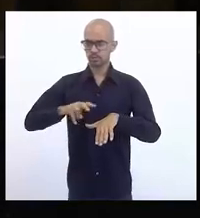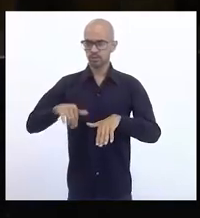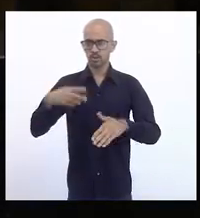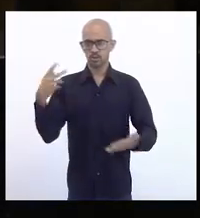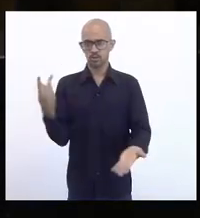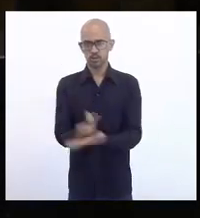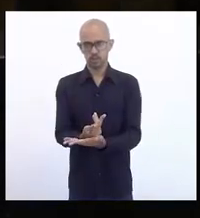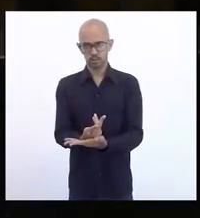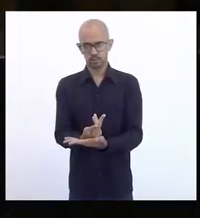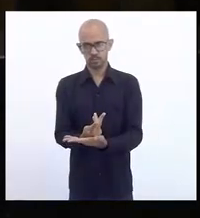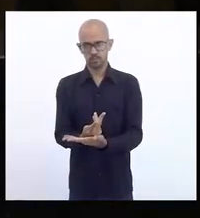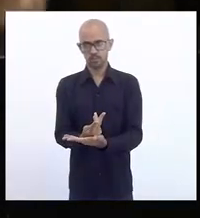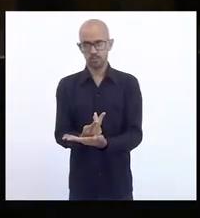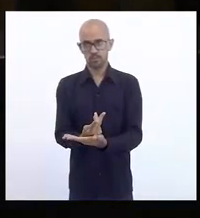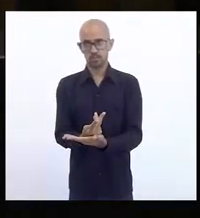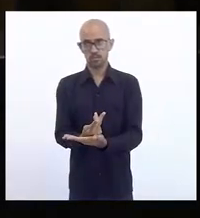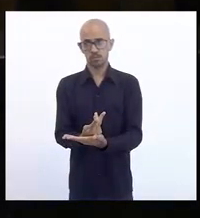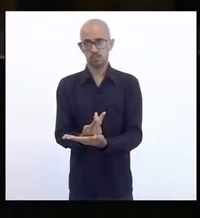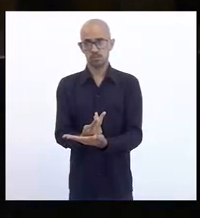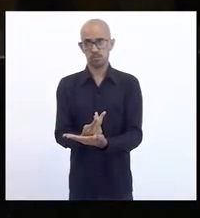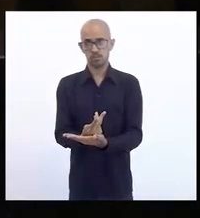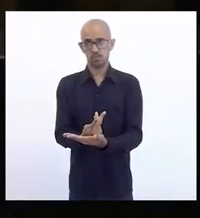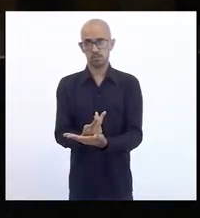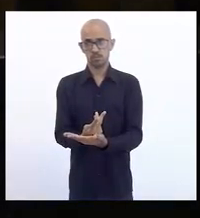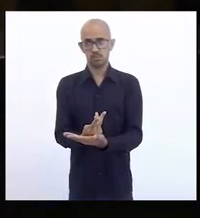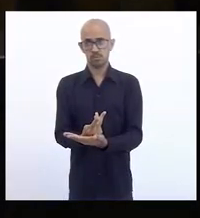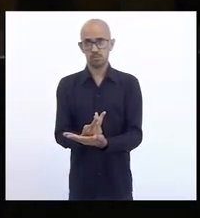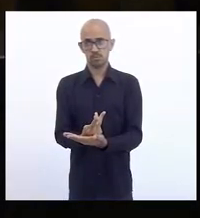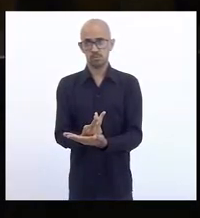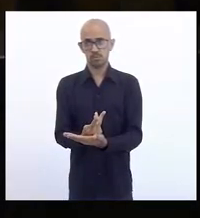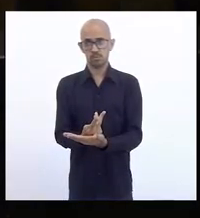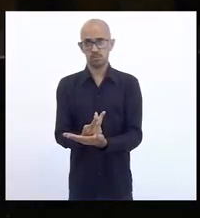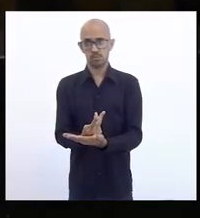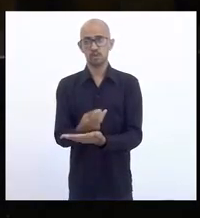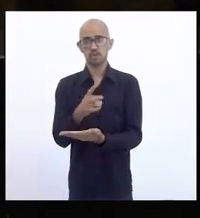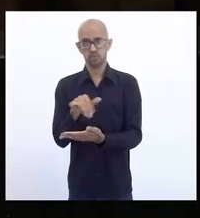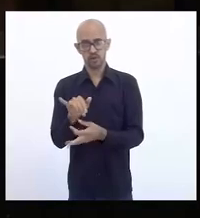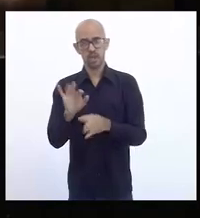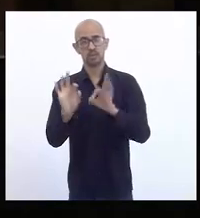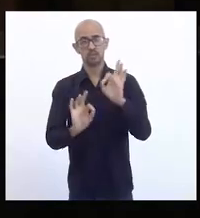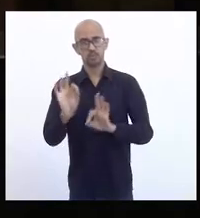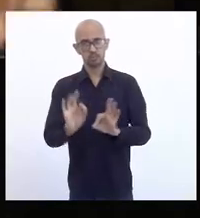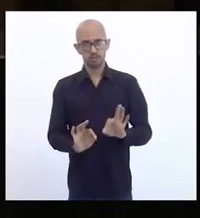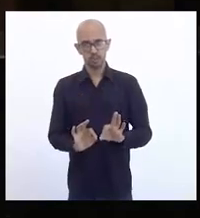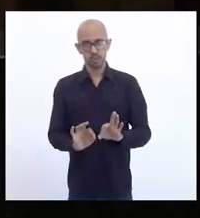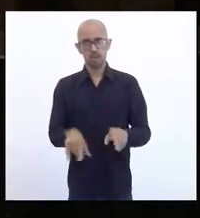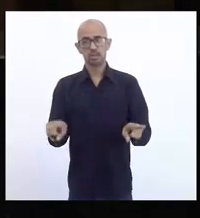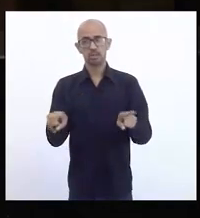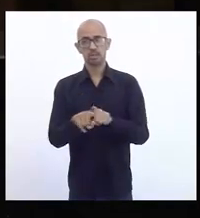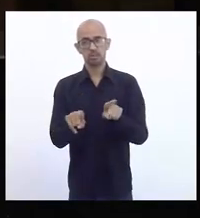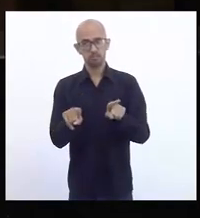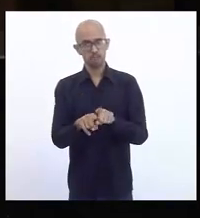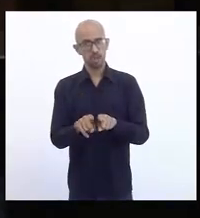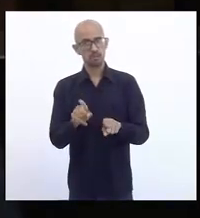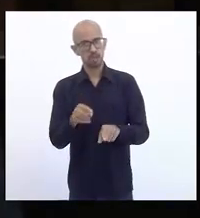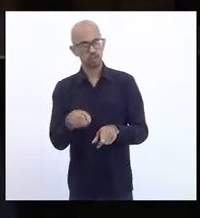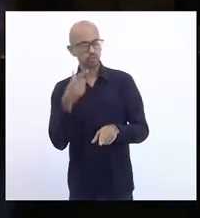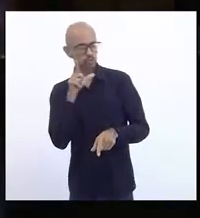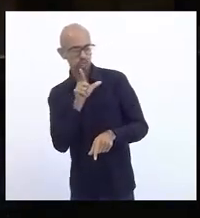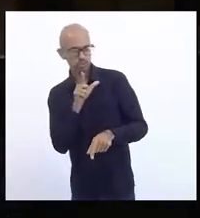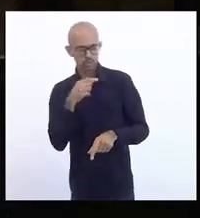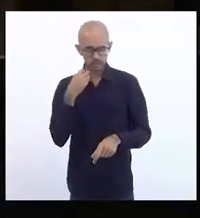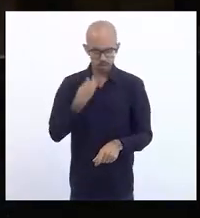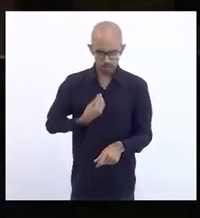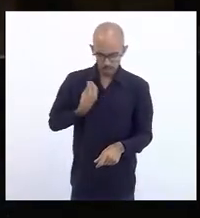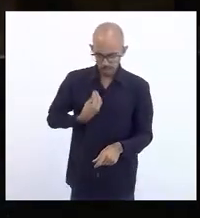irão acontecer. E lá vamos nos preparar, inclusive para a gente ter uma